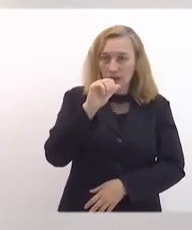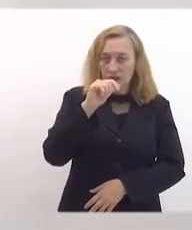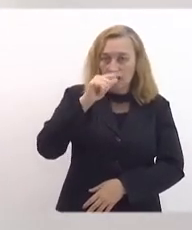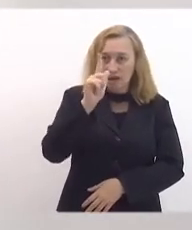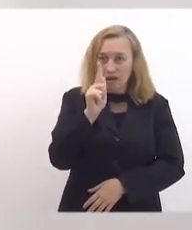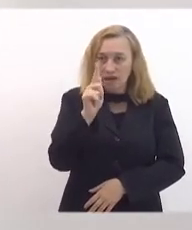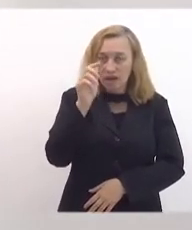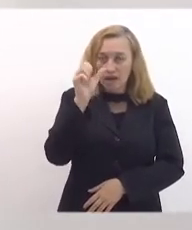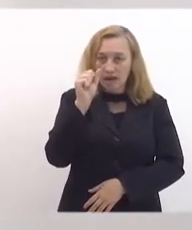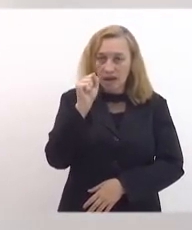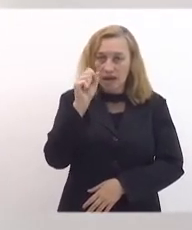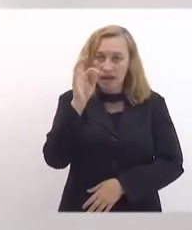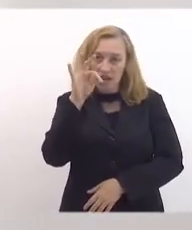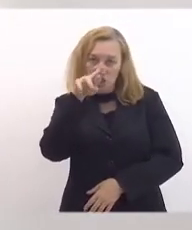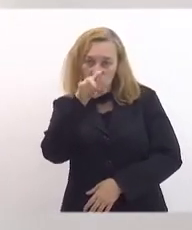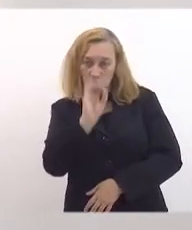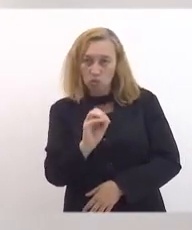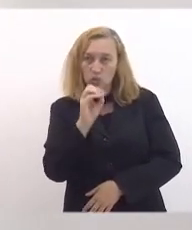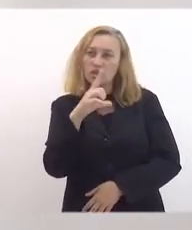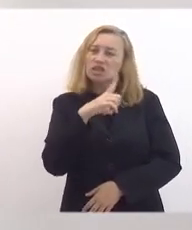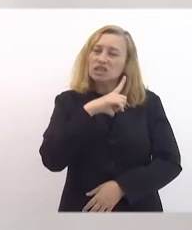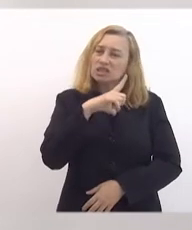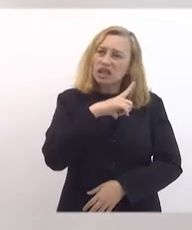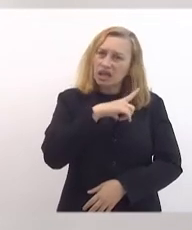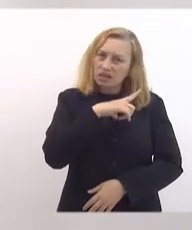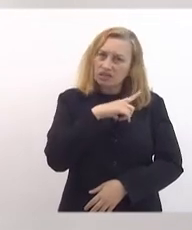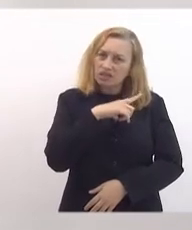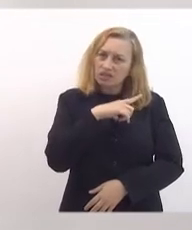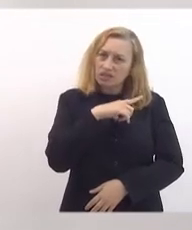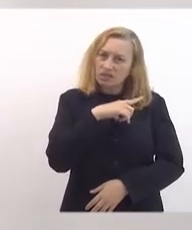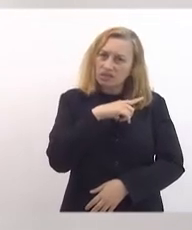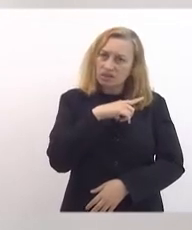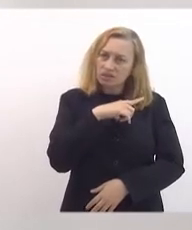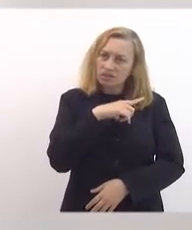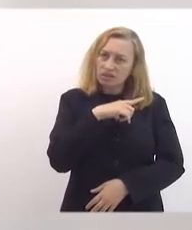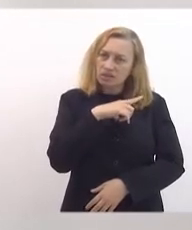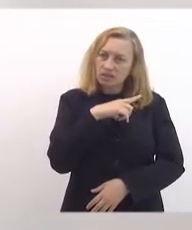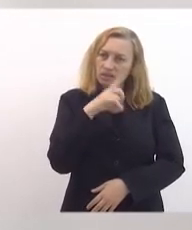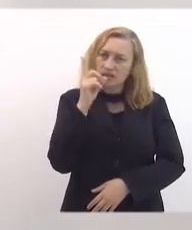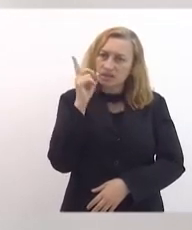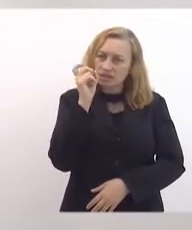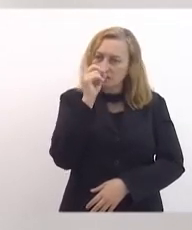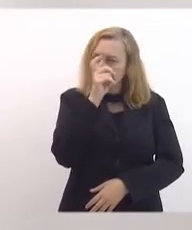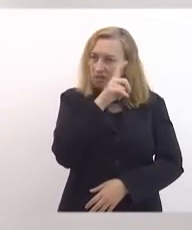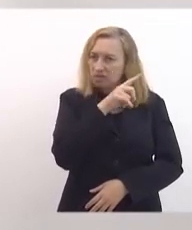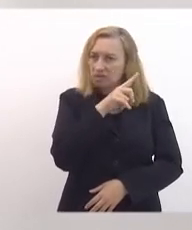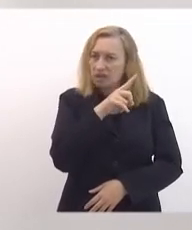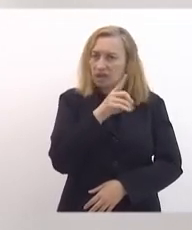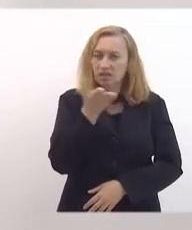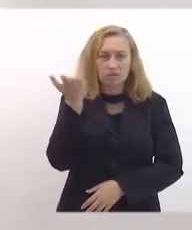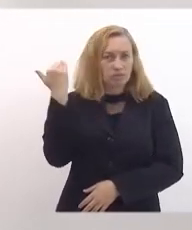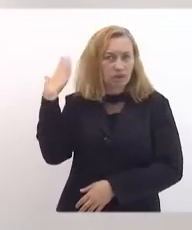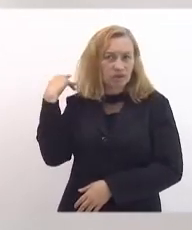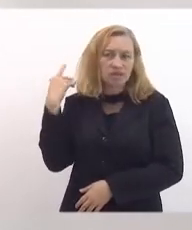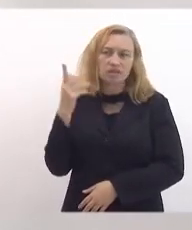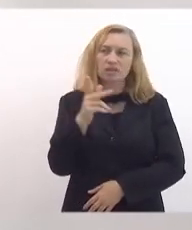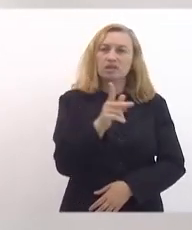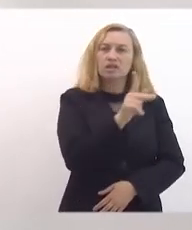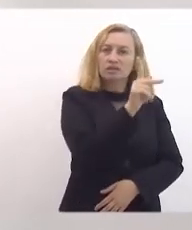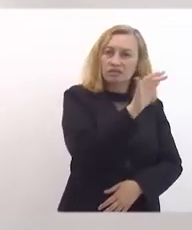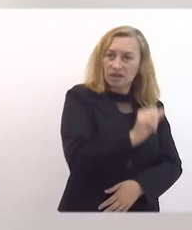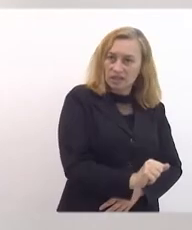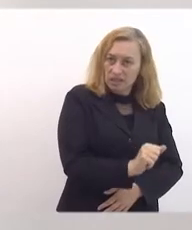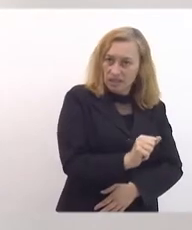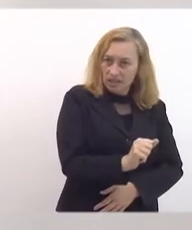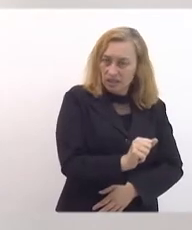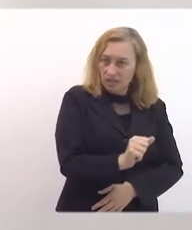Oi e te viu uma ruptura é entre a fazenda e desenvolvimento econômico